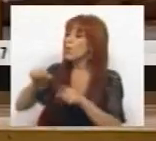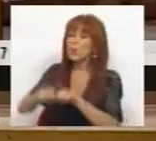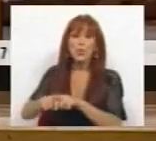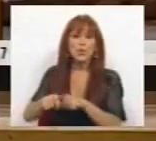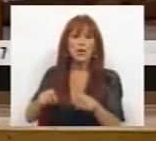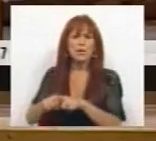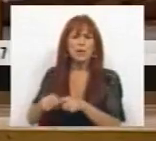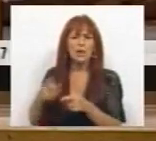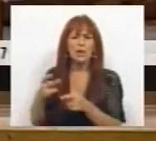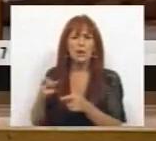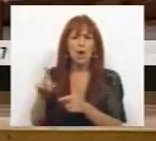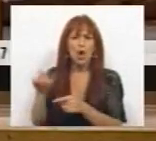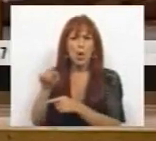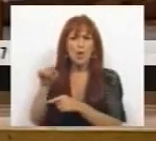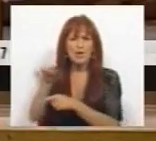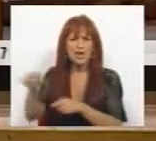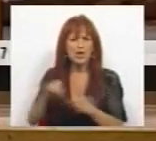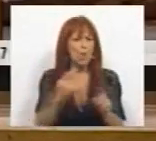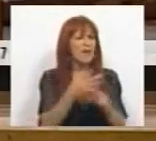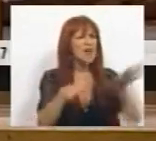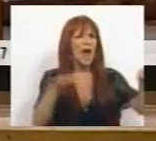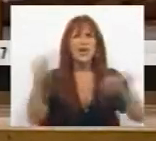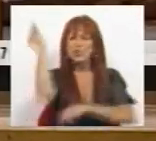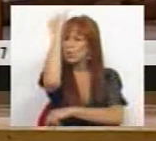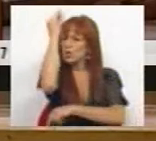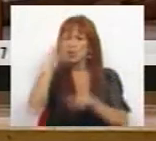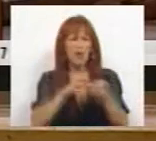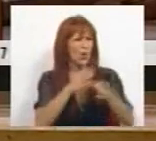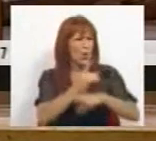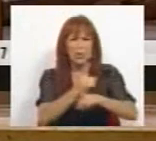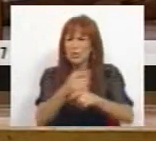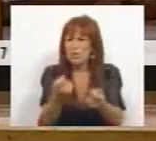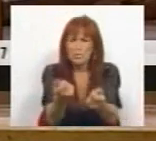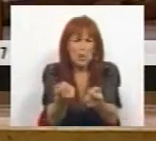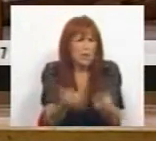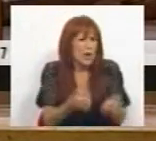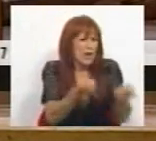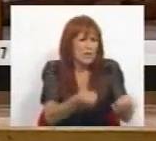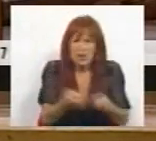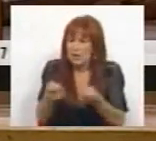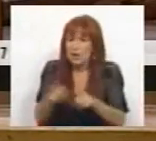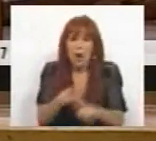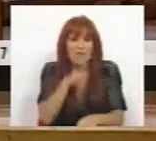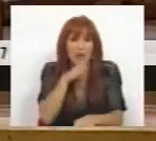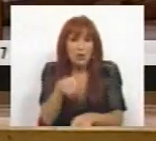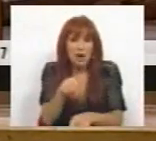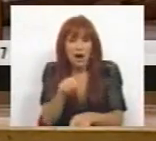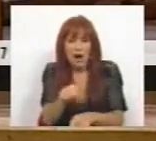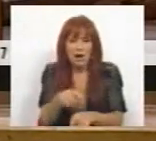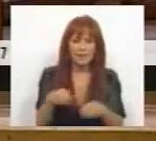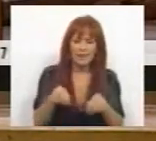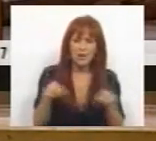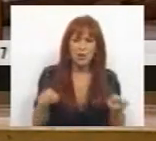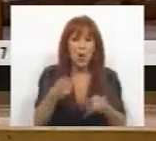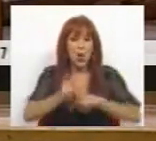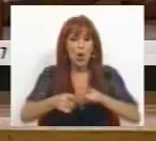do ramal de Lousã, ou para o facto de várias áreas do interior continuarem com pouco investimento em termos de ferrovia.